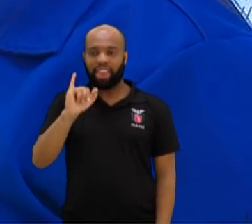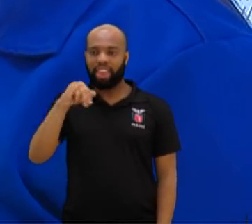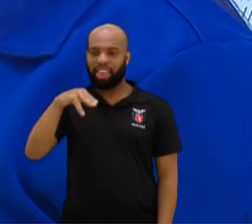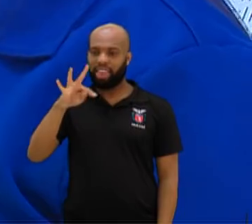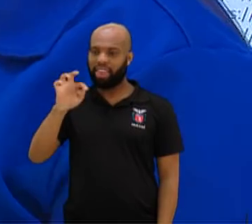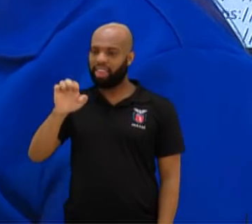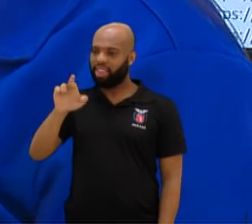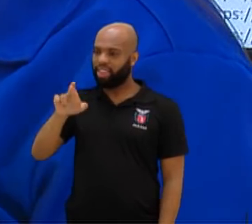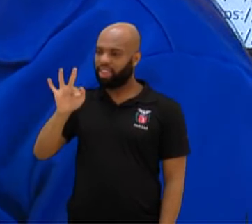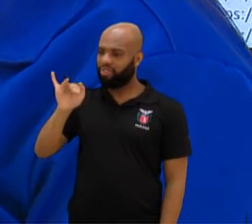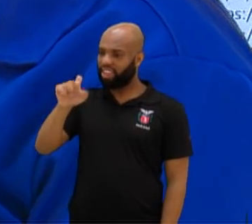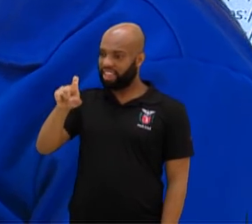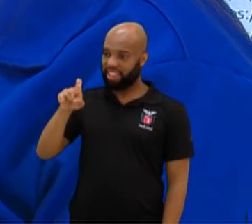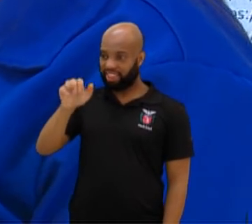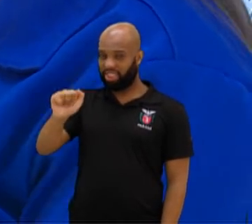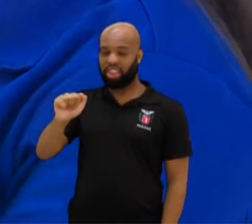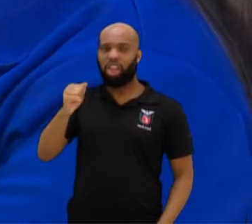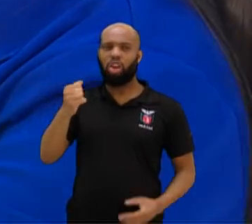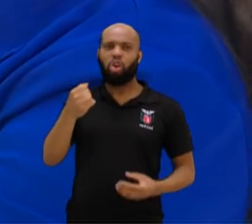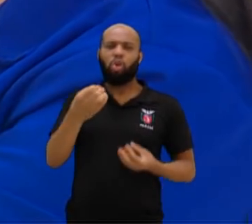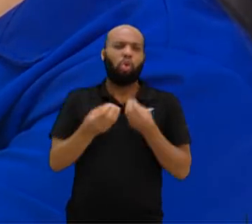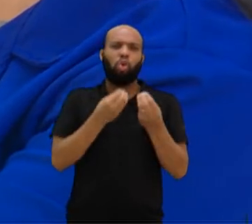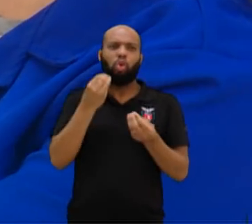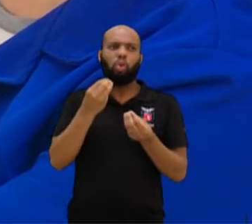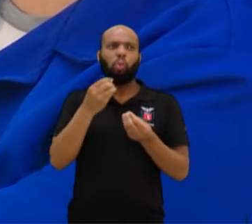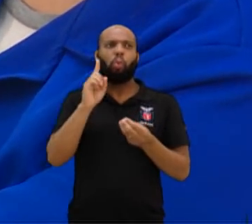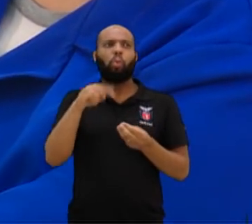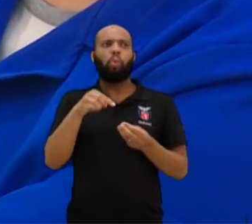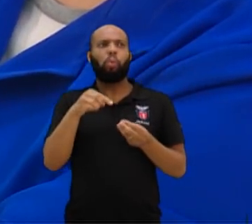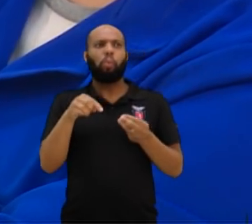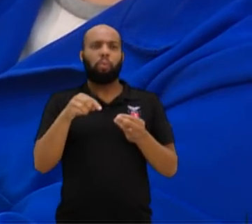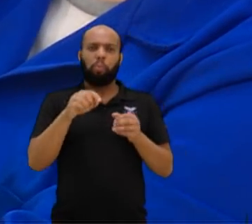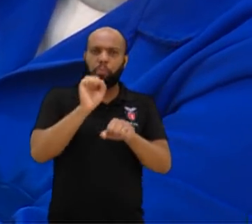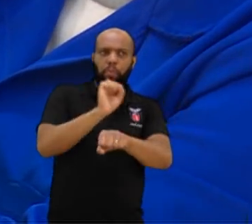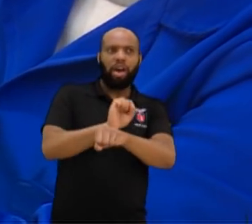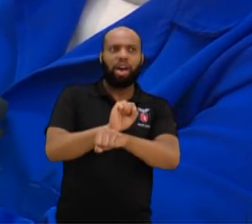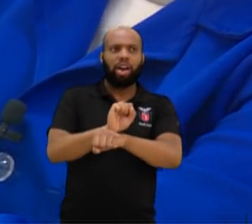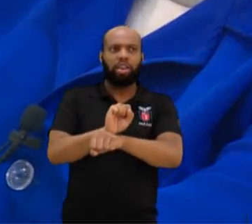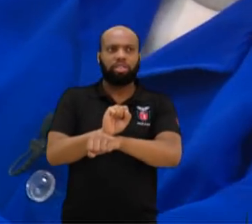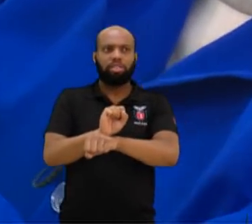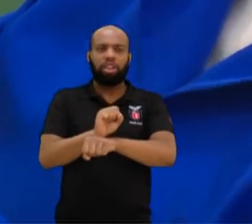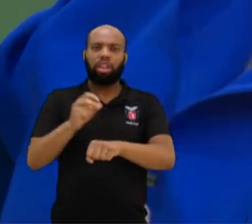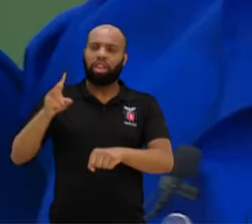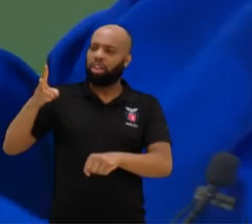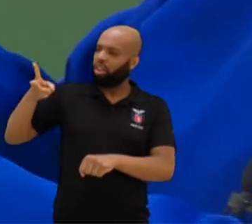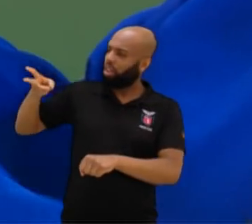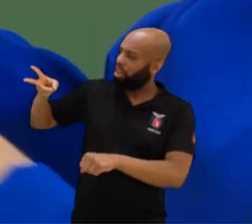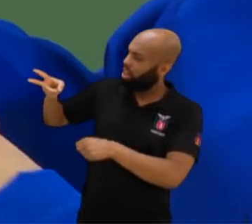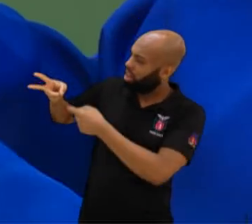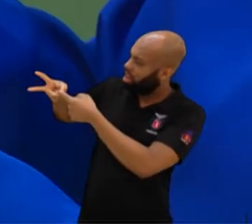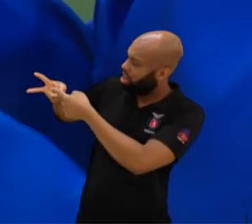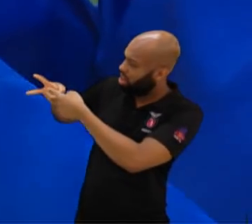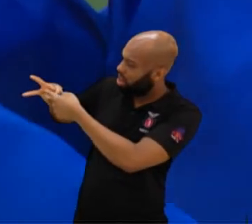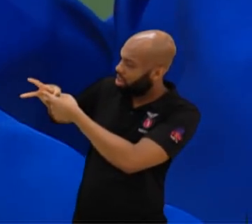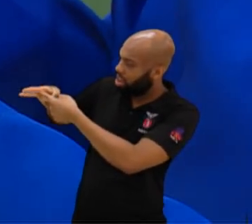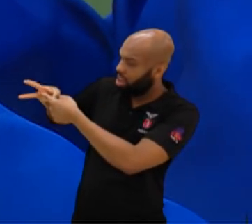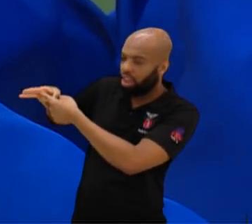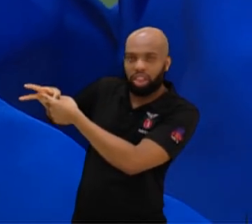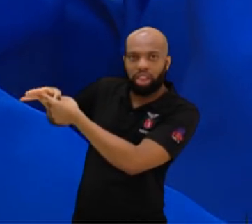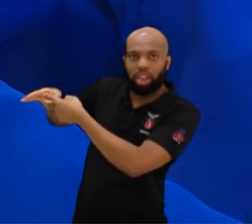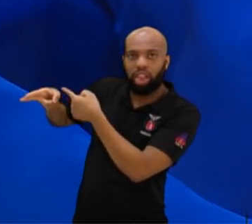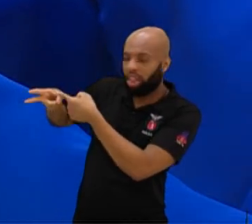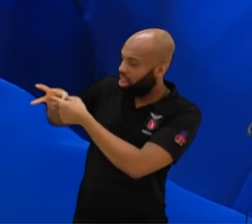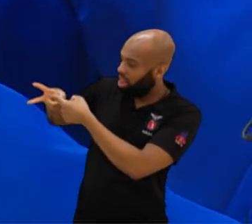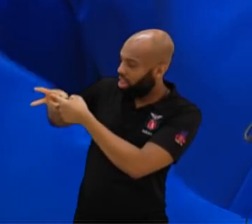os pontos da tesoura? O ponto fixo é o centro dela, onde as 2 hastes estão